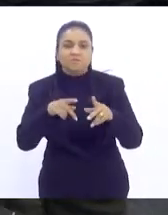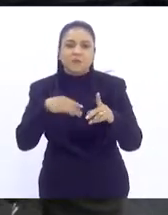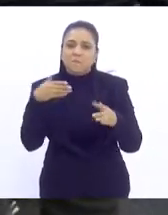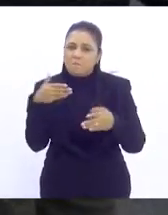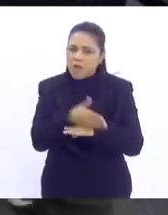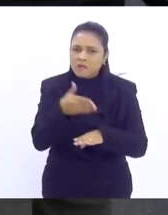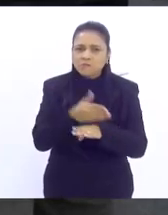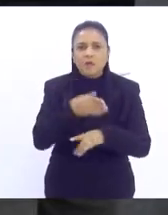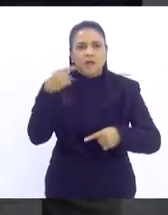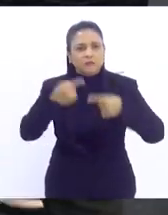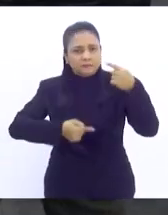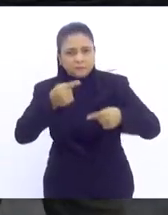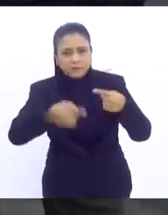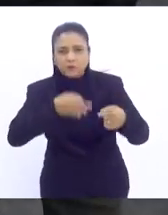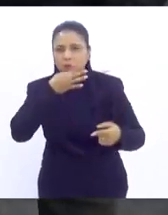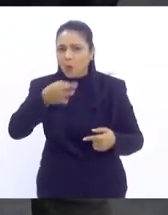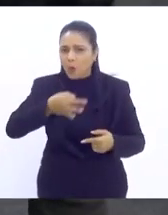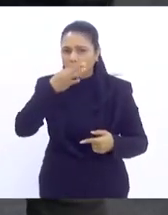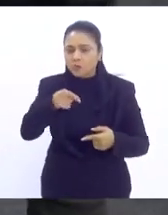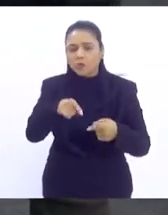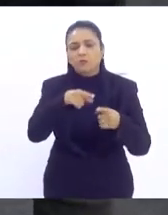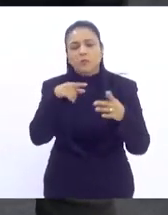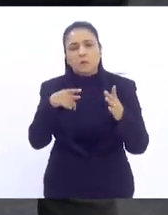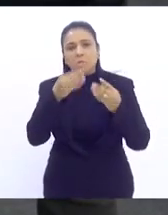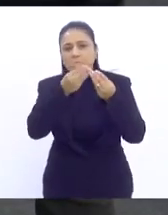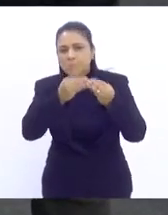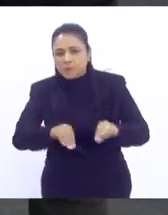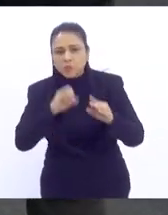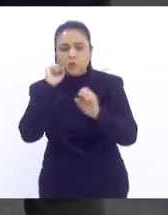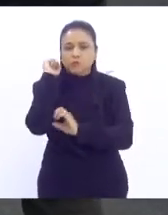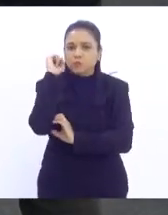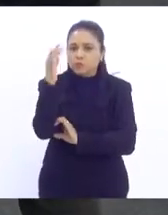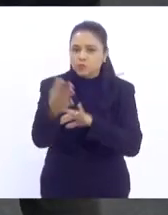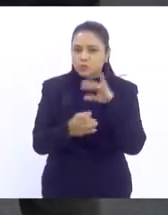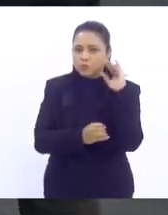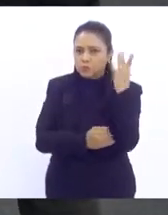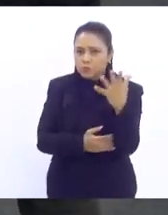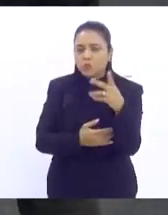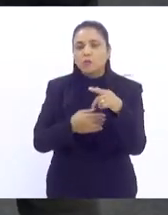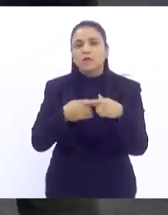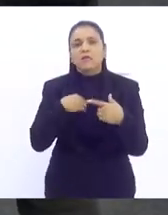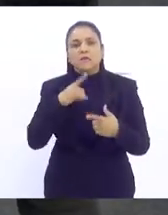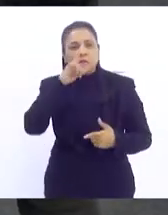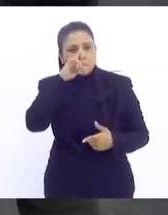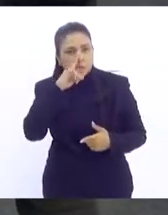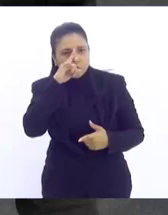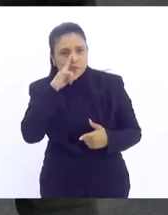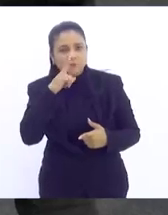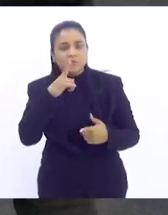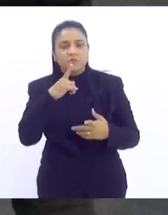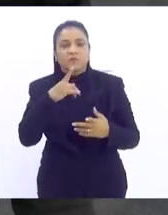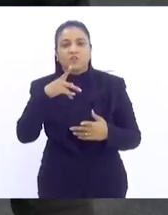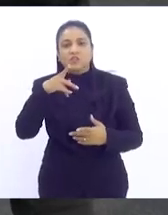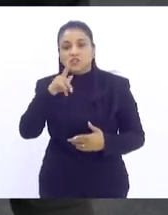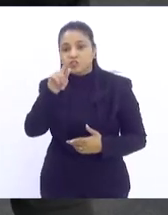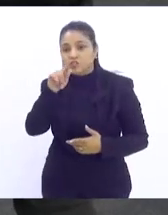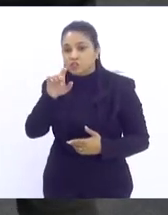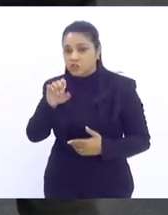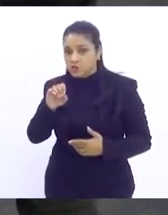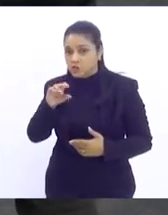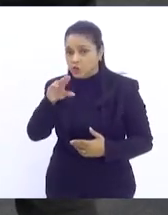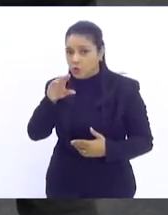tem de prejuízo ambiental riscos geológico inclusive recebi a presidente da associação